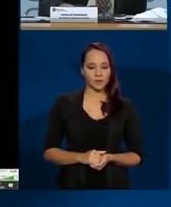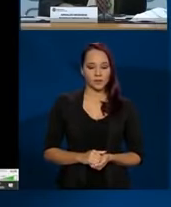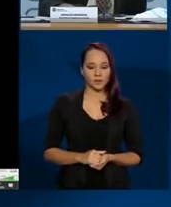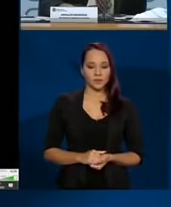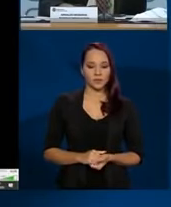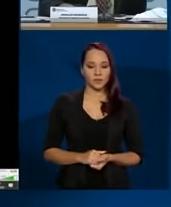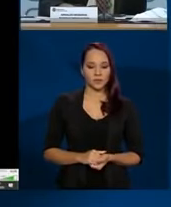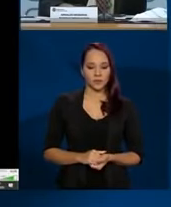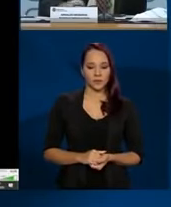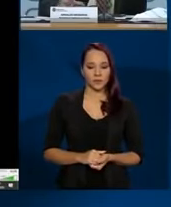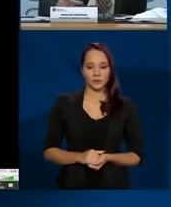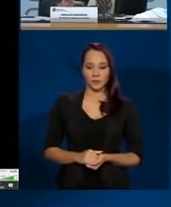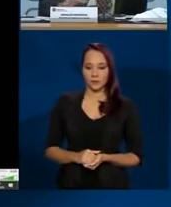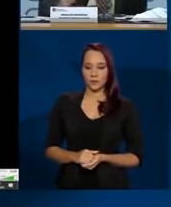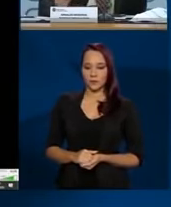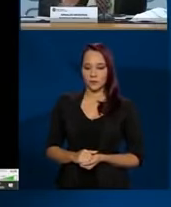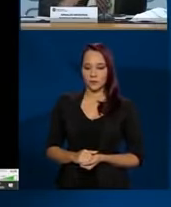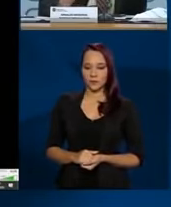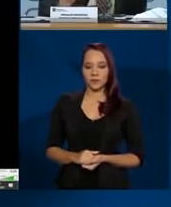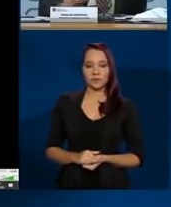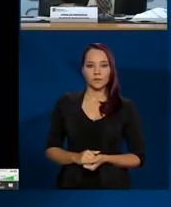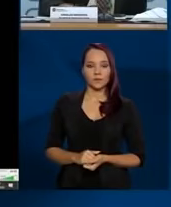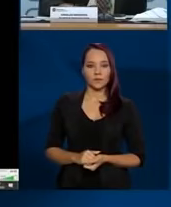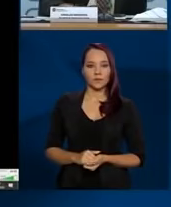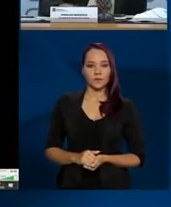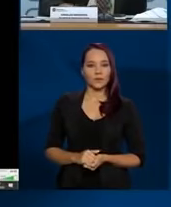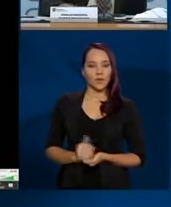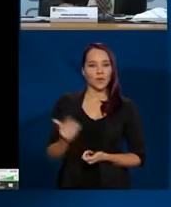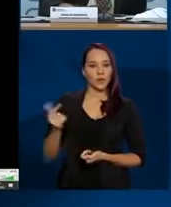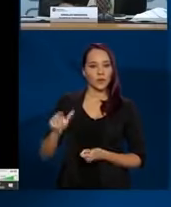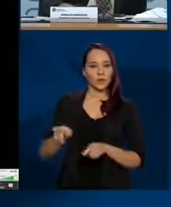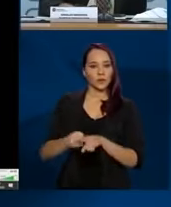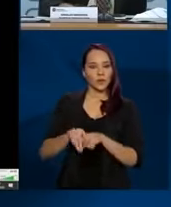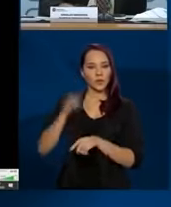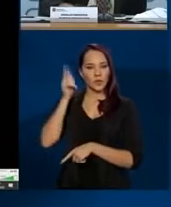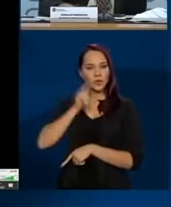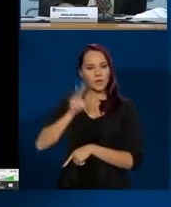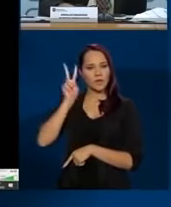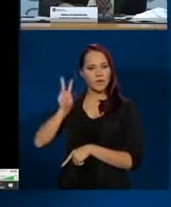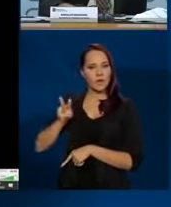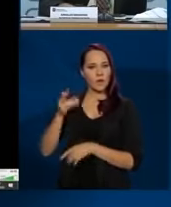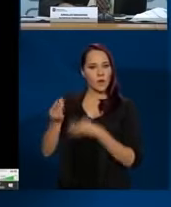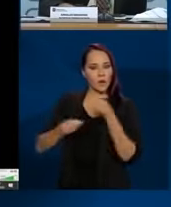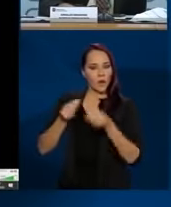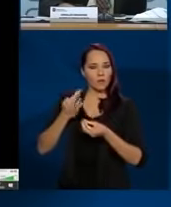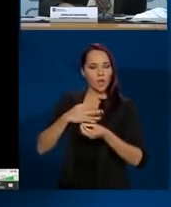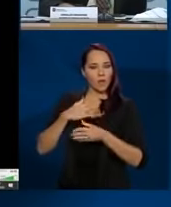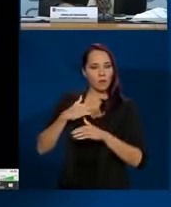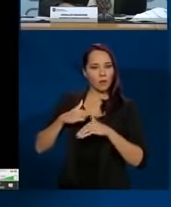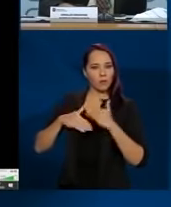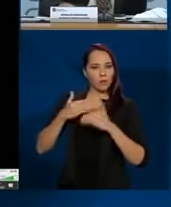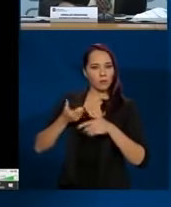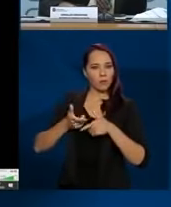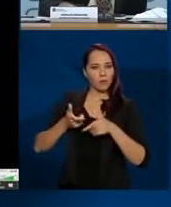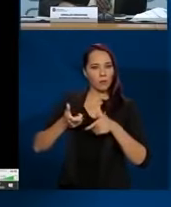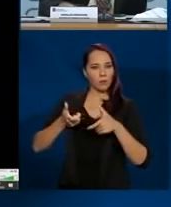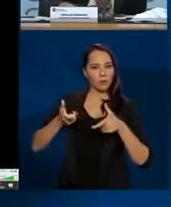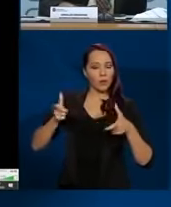Né? É uma outra forma de você ver essa capacidade, essa evolução dos